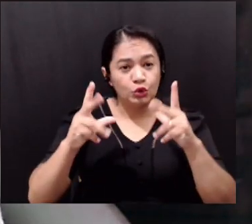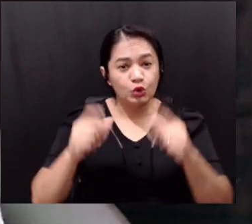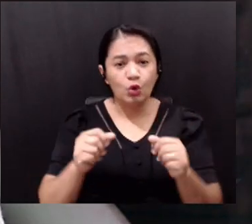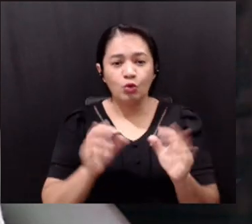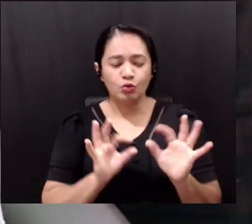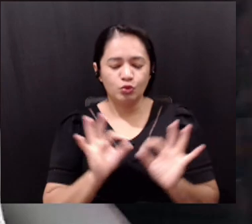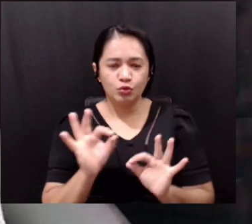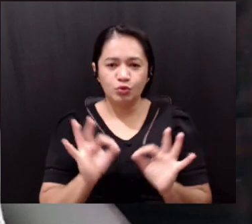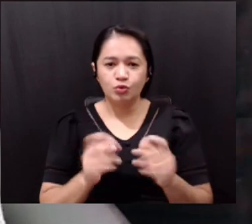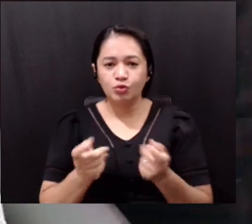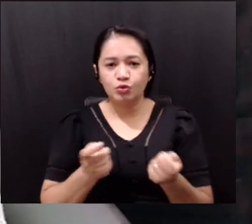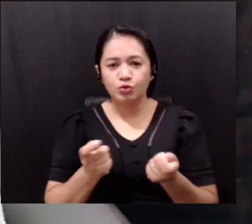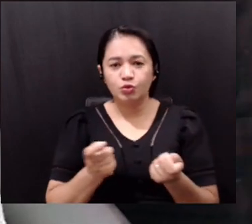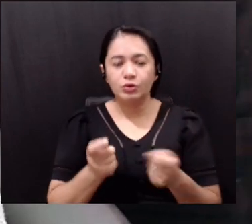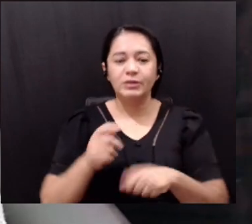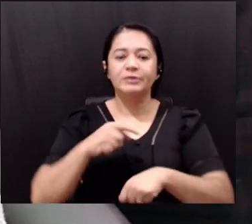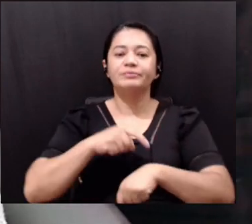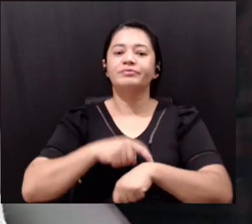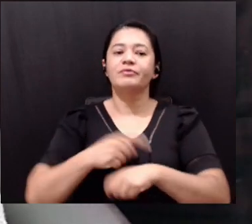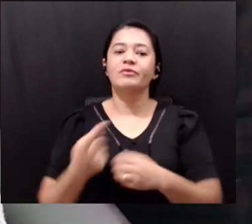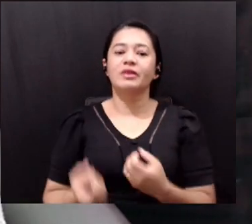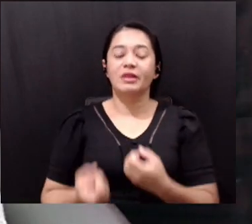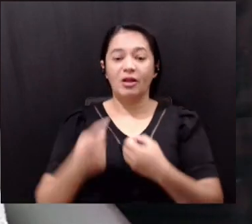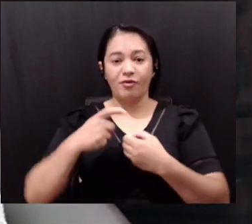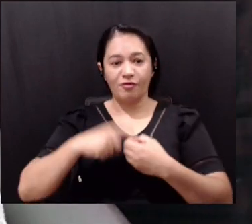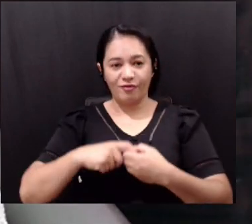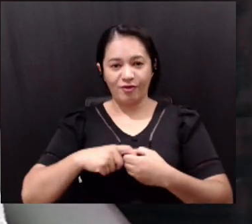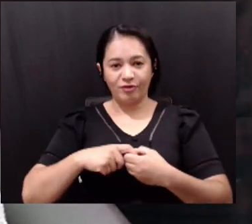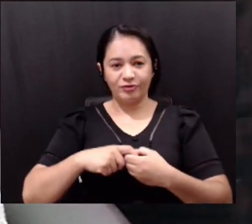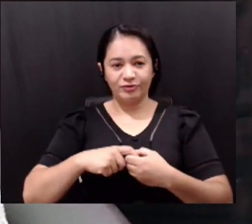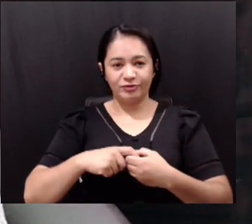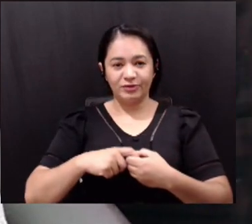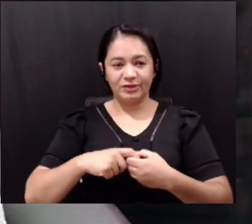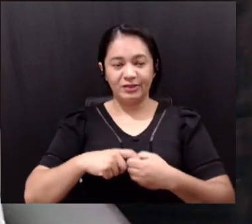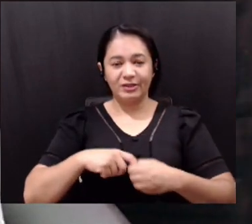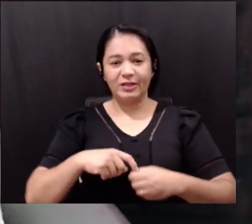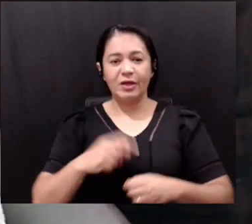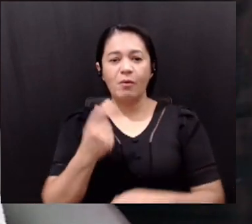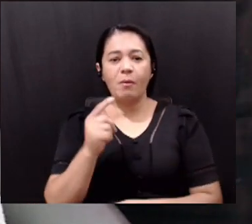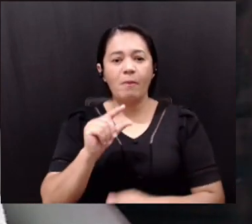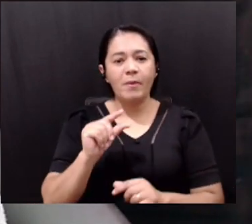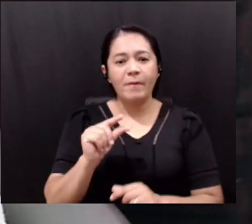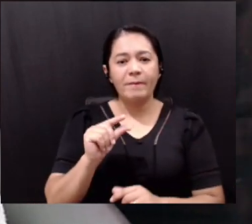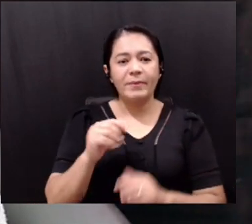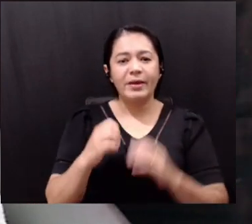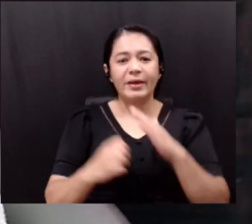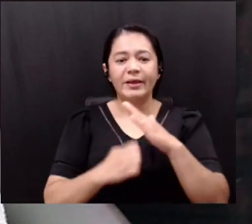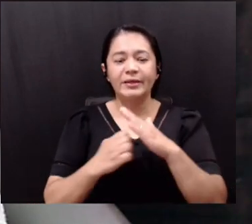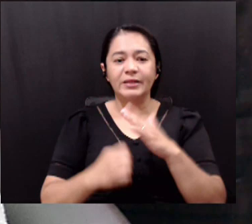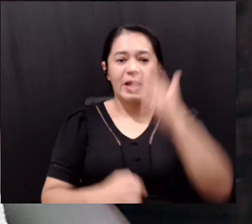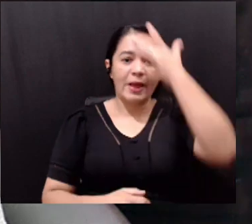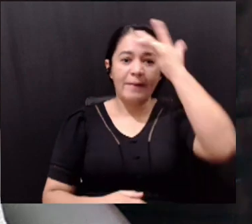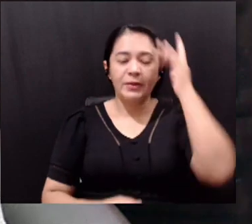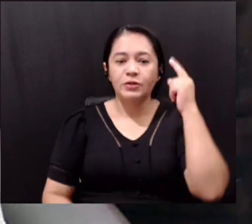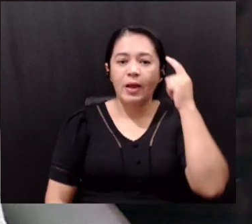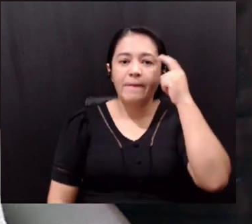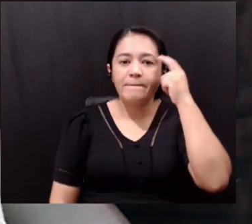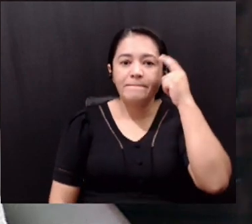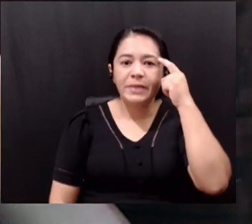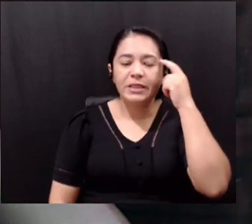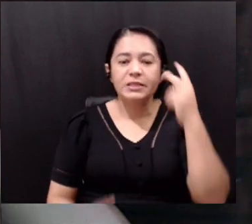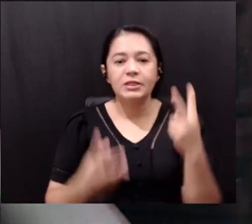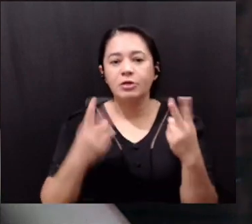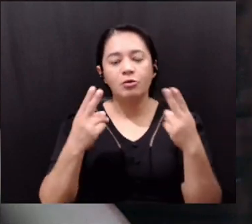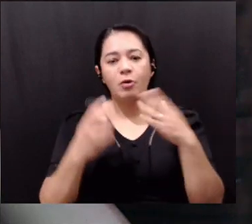tempo volta a funcionar como se fosse uma pequena empresa. A pessoa pensa como se fosse a empresa.